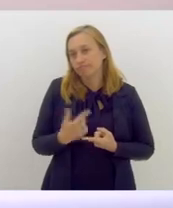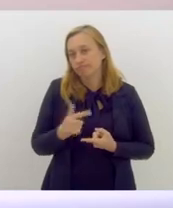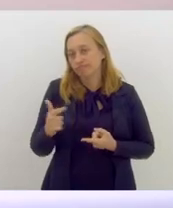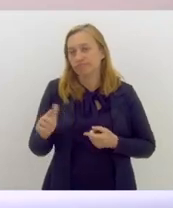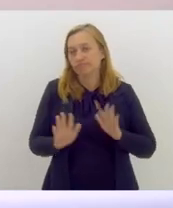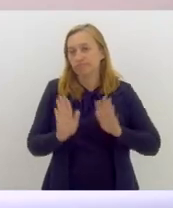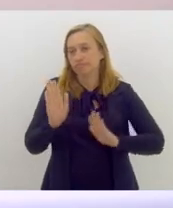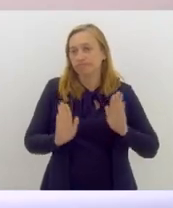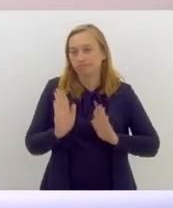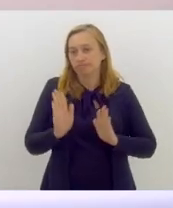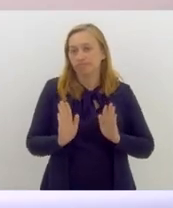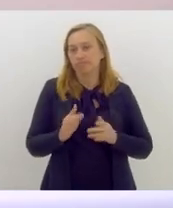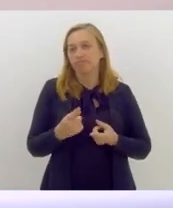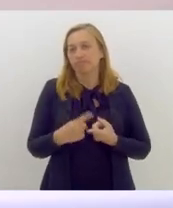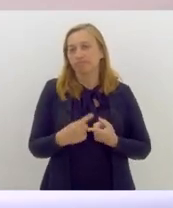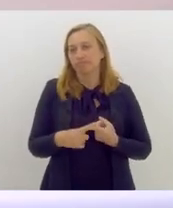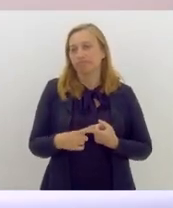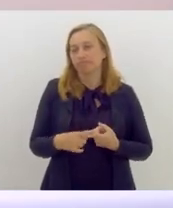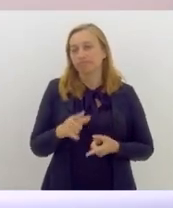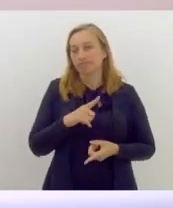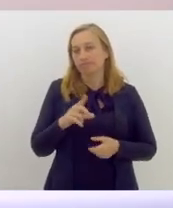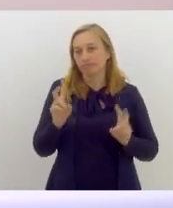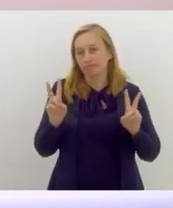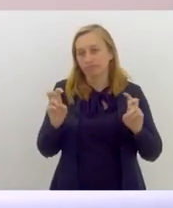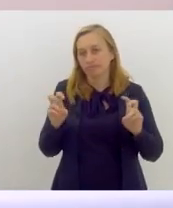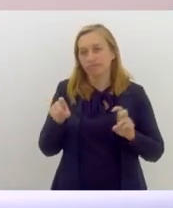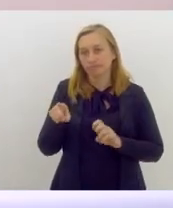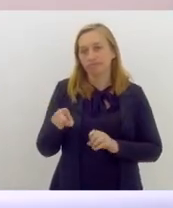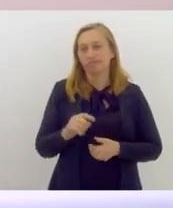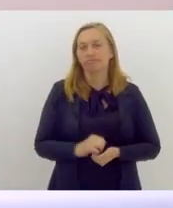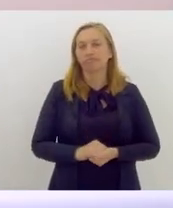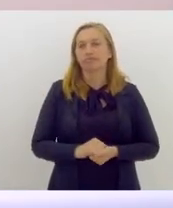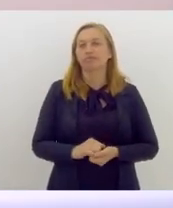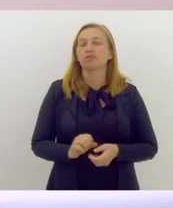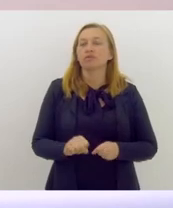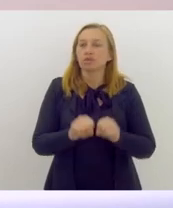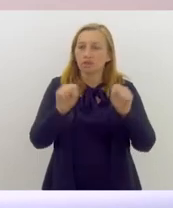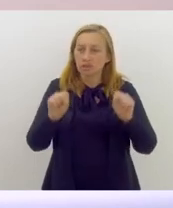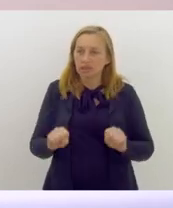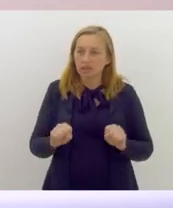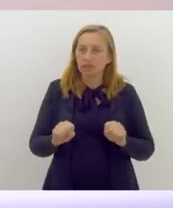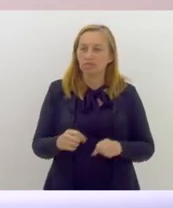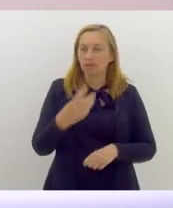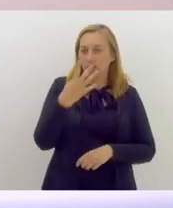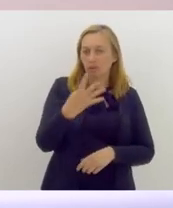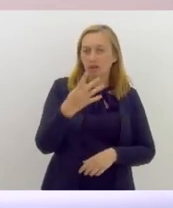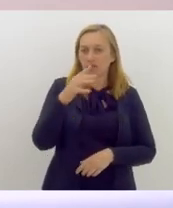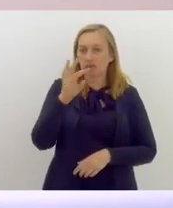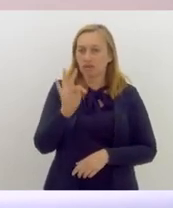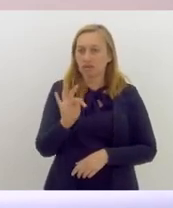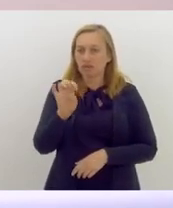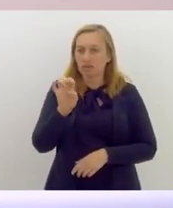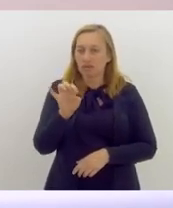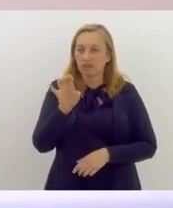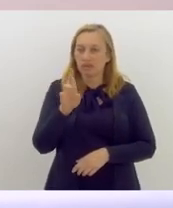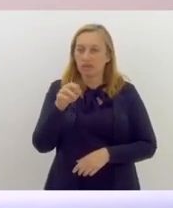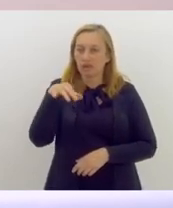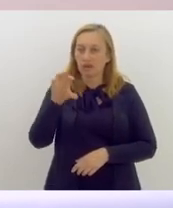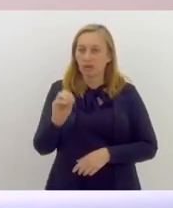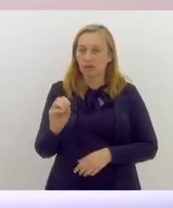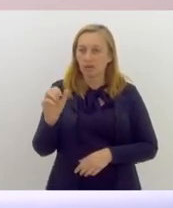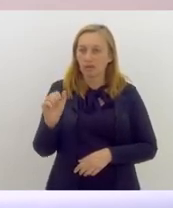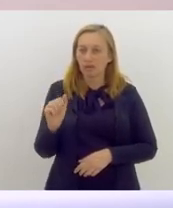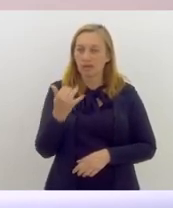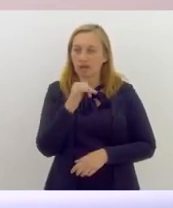a pressa toda porque tinha questão além da operação do sistema das quatro termelétricas nós temos ainda em questão de desapropriação